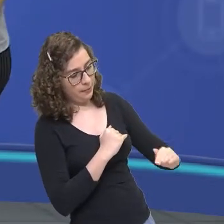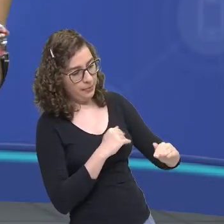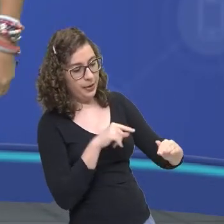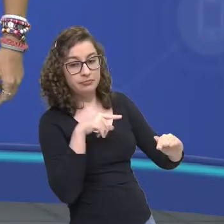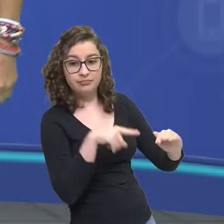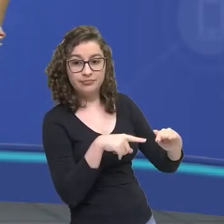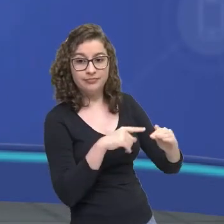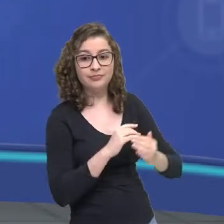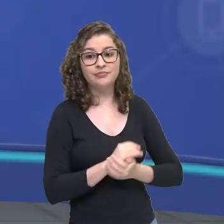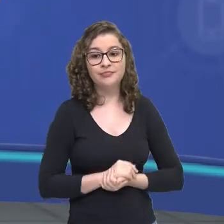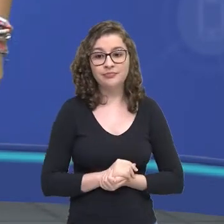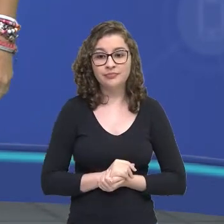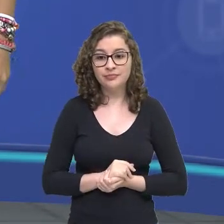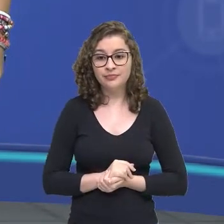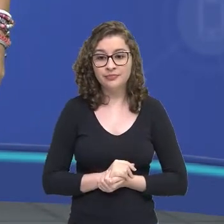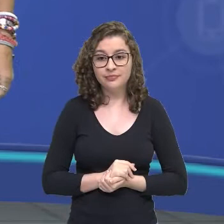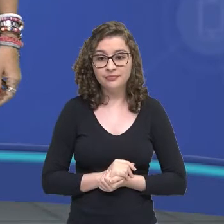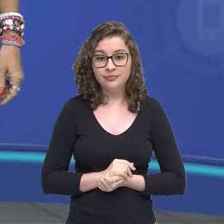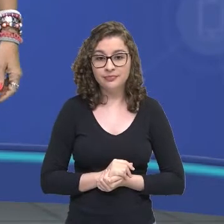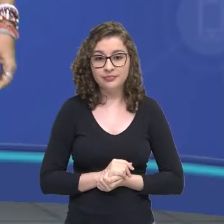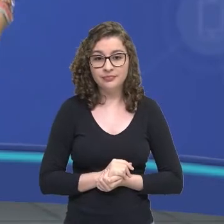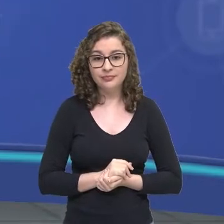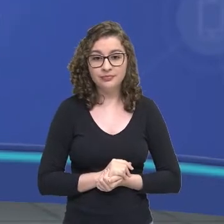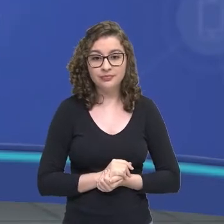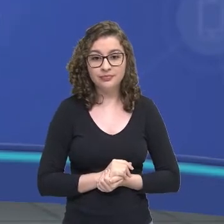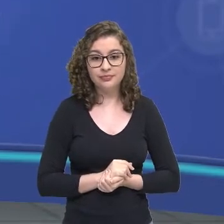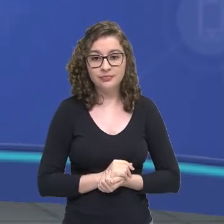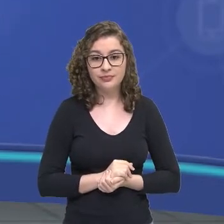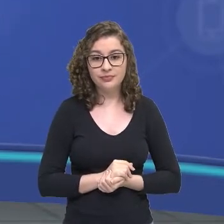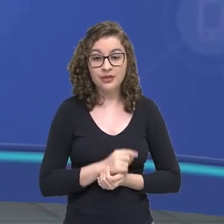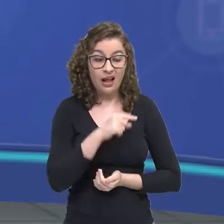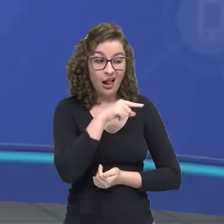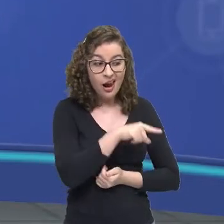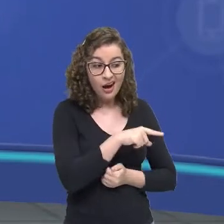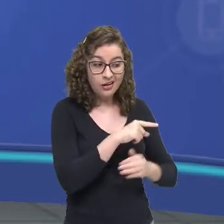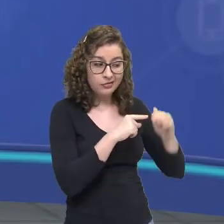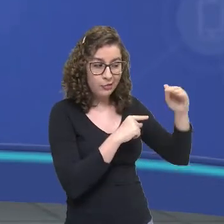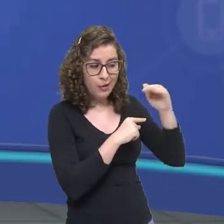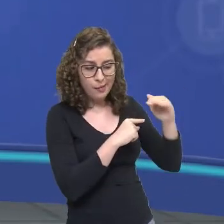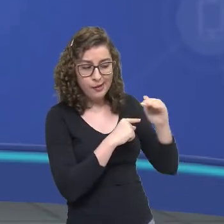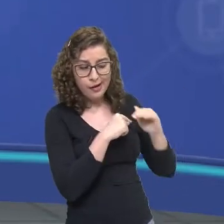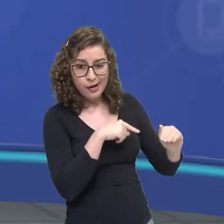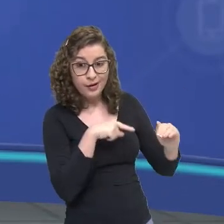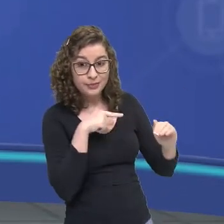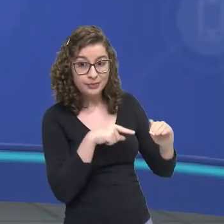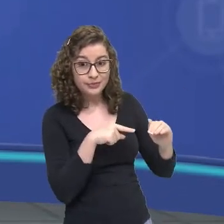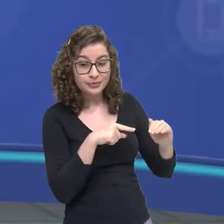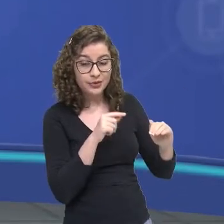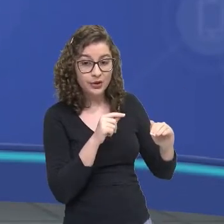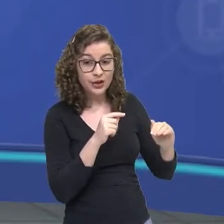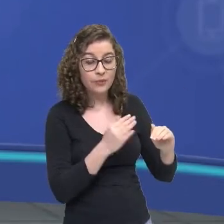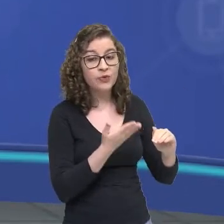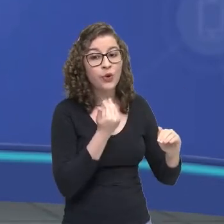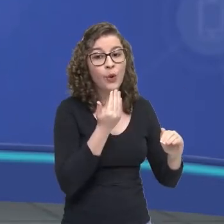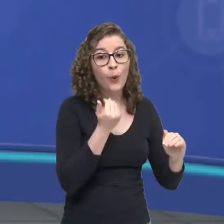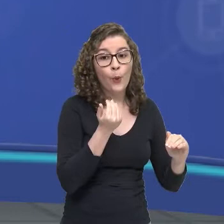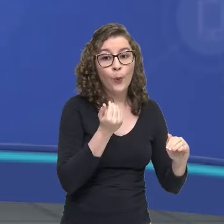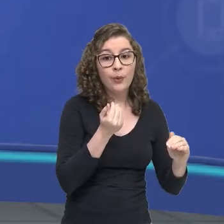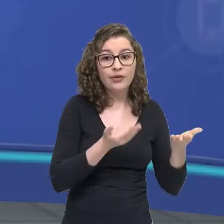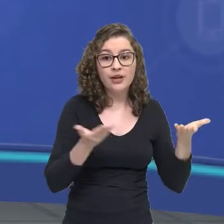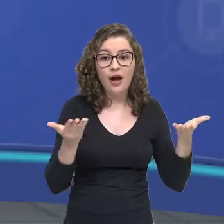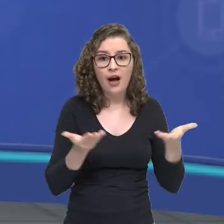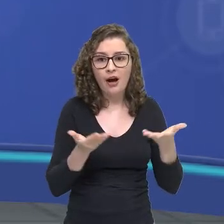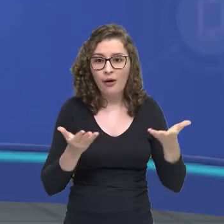gente tem as prateleiras intermediárias e ali a gente coloca os alimentos que vão ser